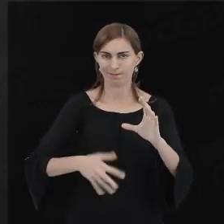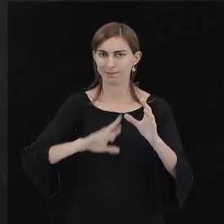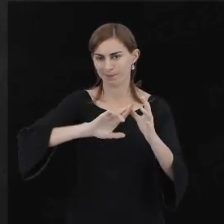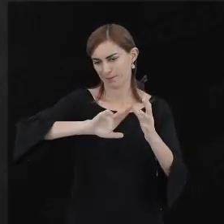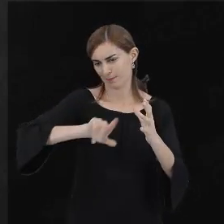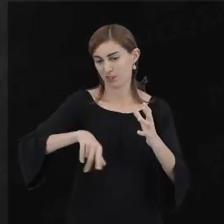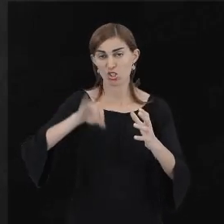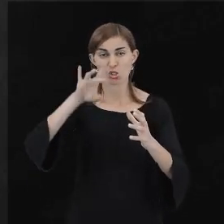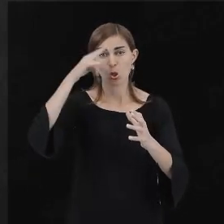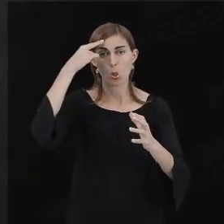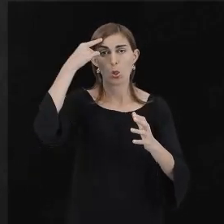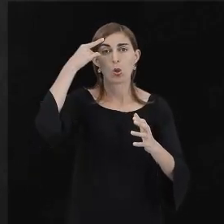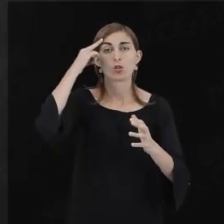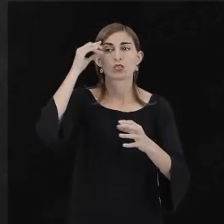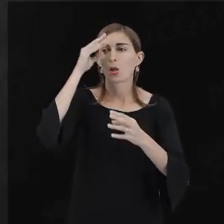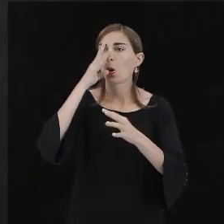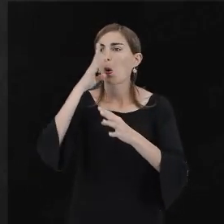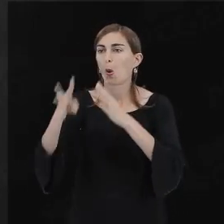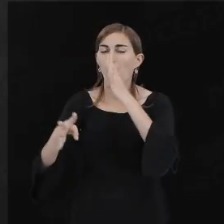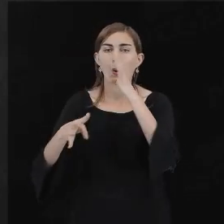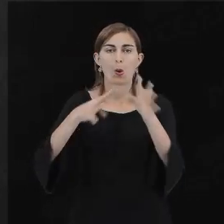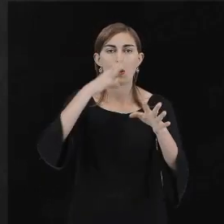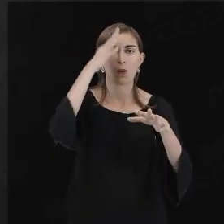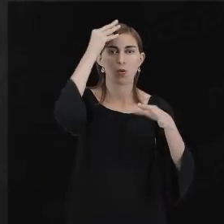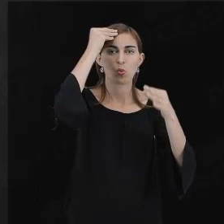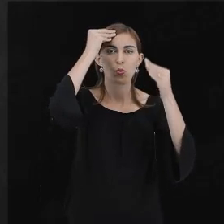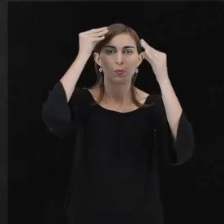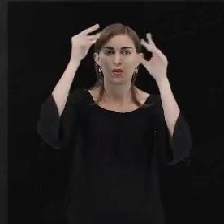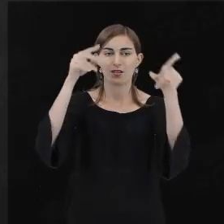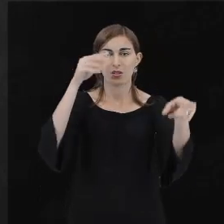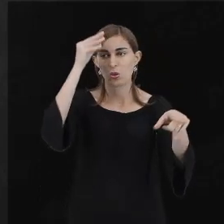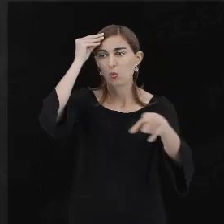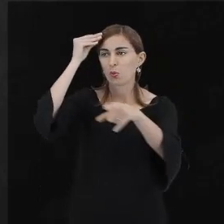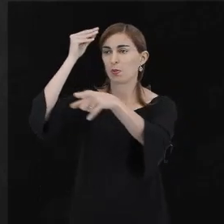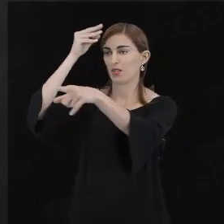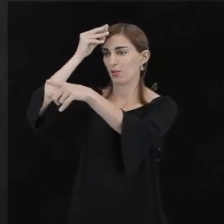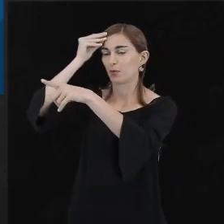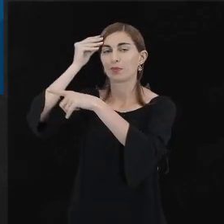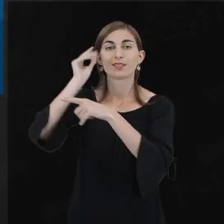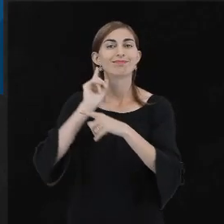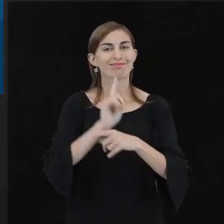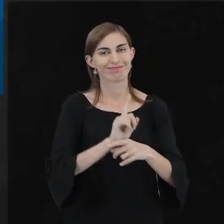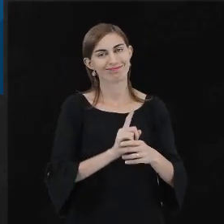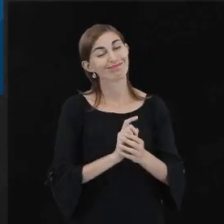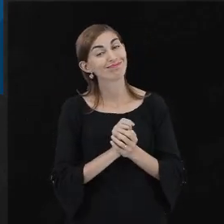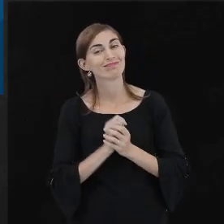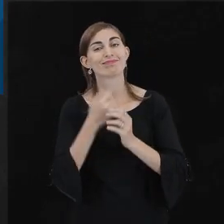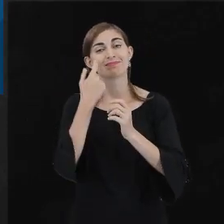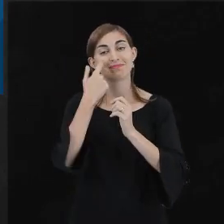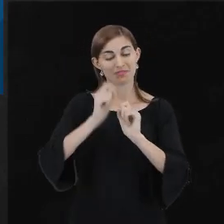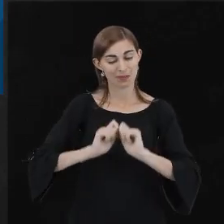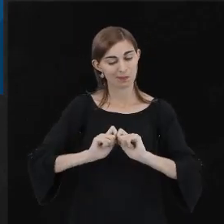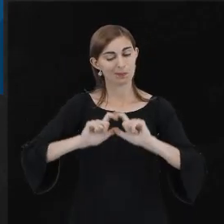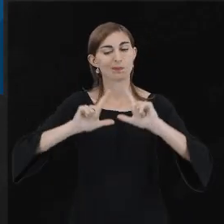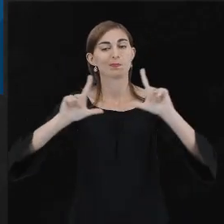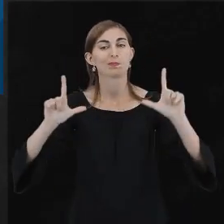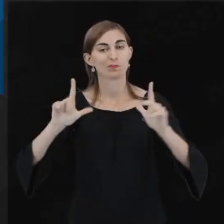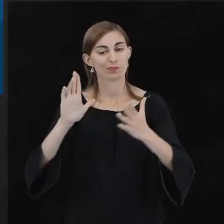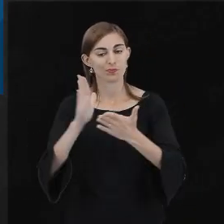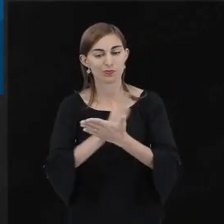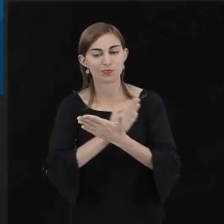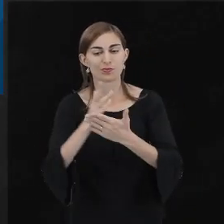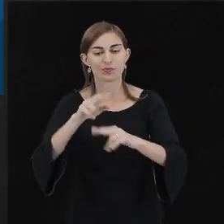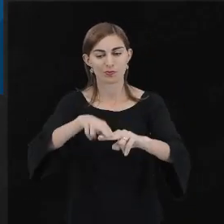numa lógica de culpabilização. A gente tem no slide que vocês estão vendo, né, alguns dos motivos para a